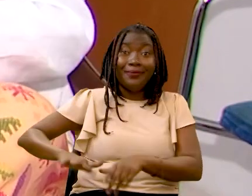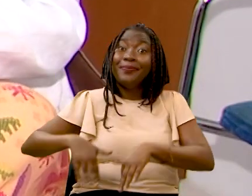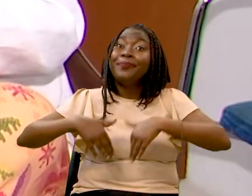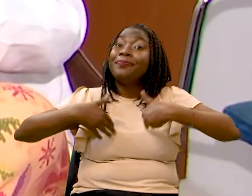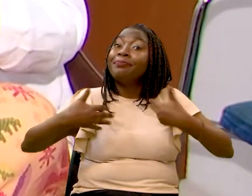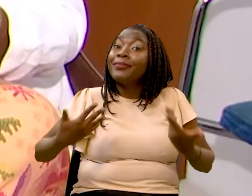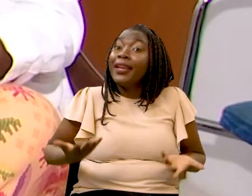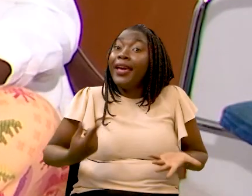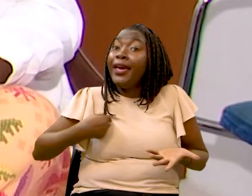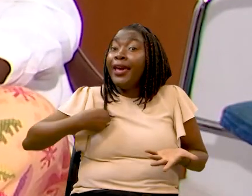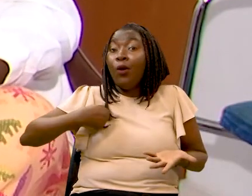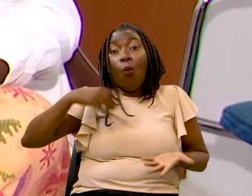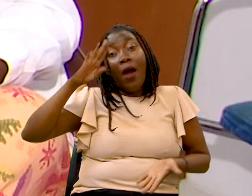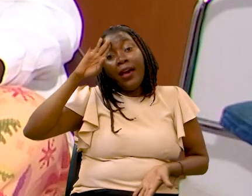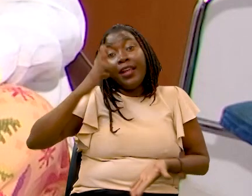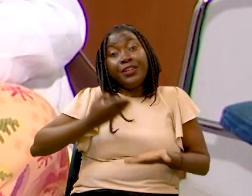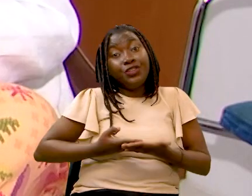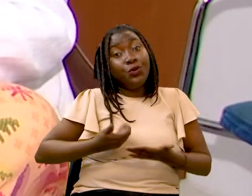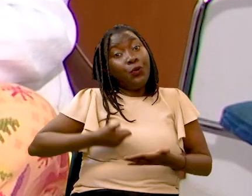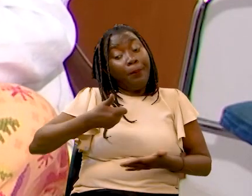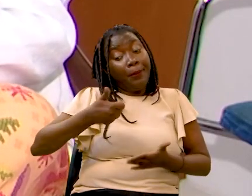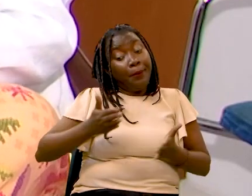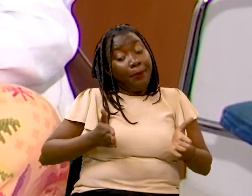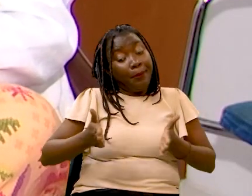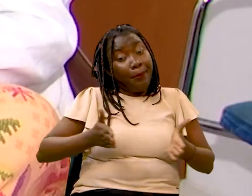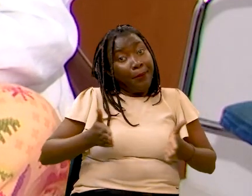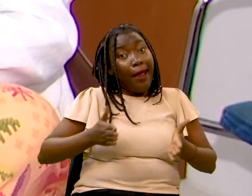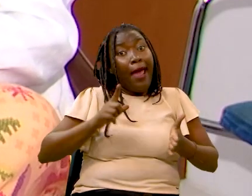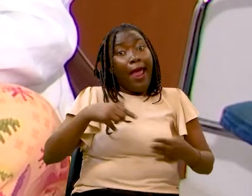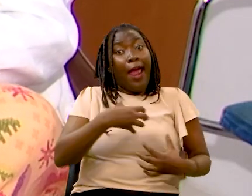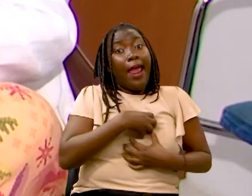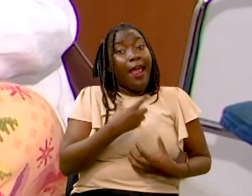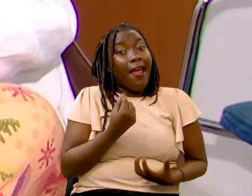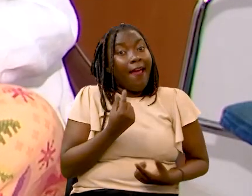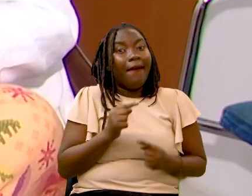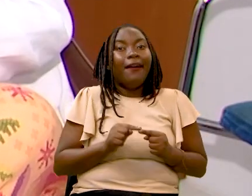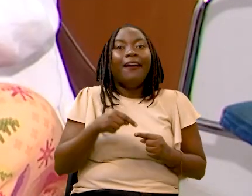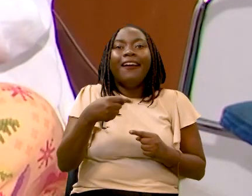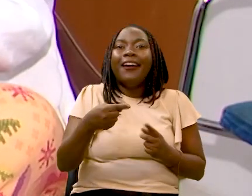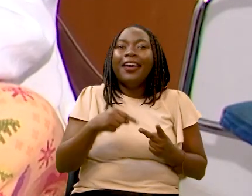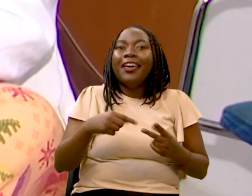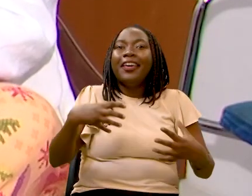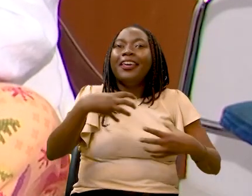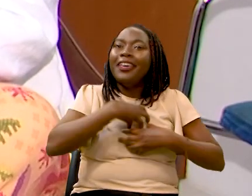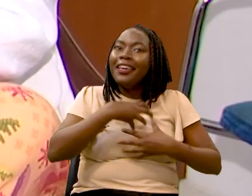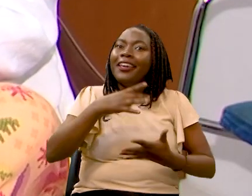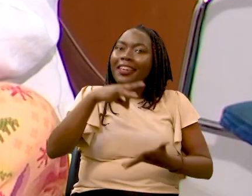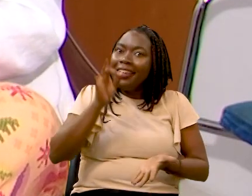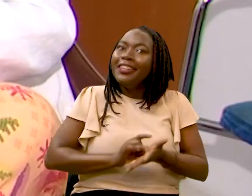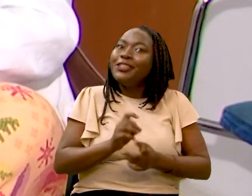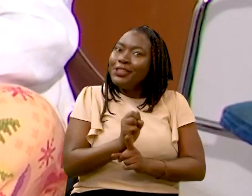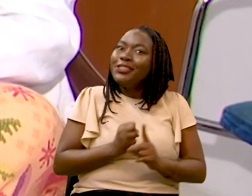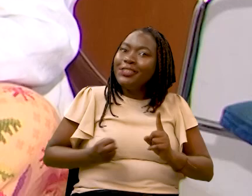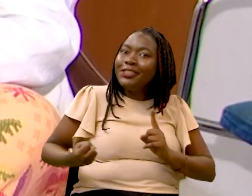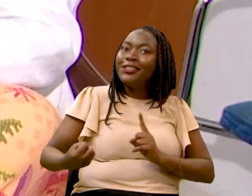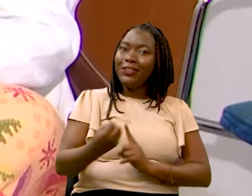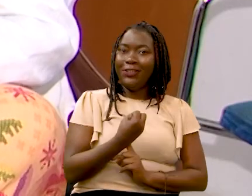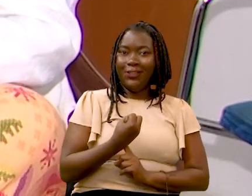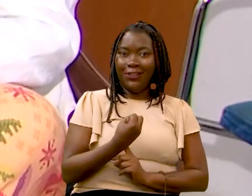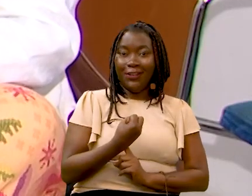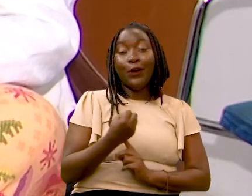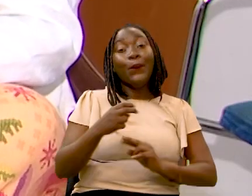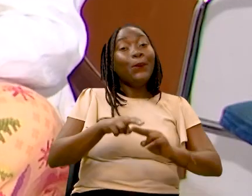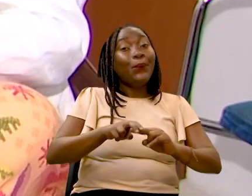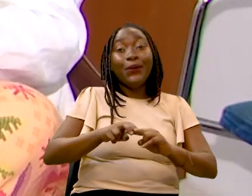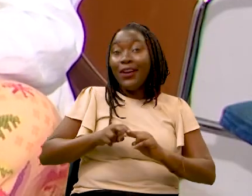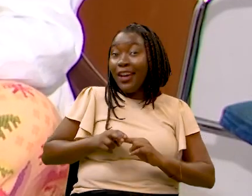suportes para muitas e muitas áreas. Então, eu acredito que no primeiro momento é o impacto financeiro, mas depois é um